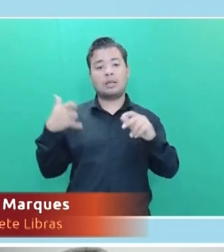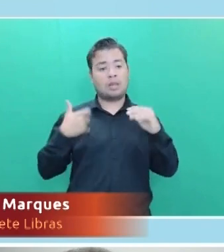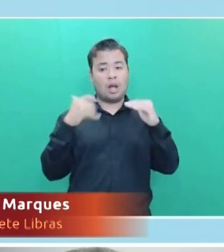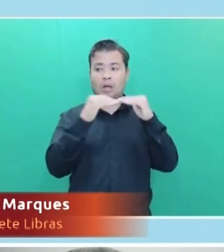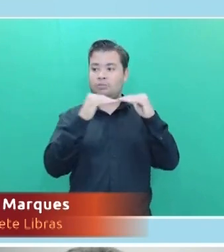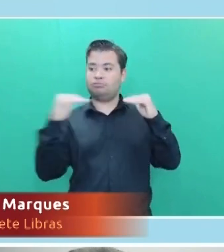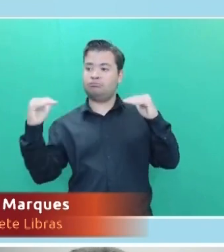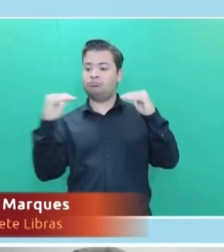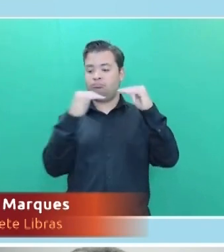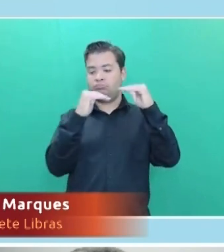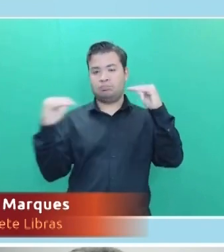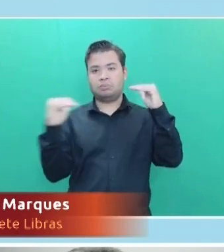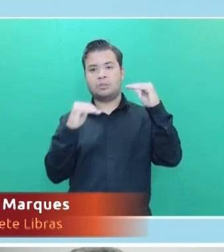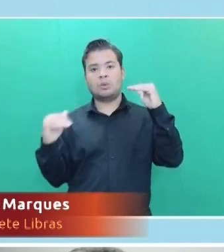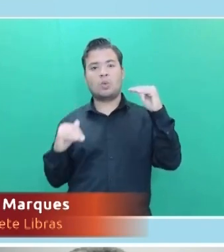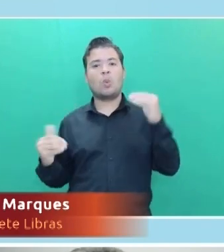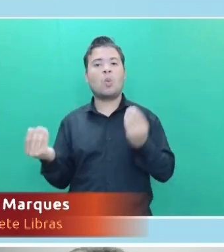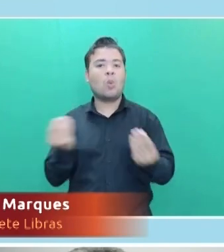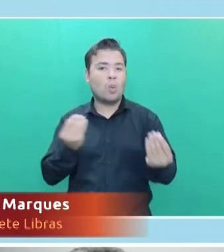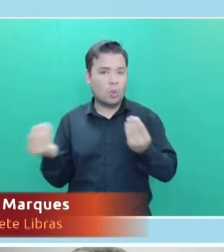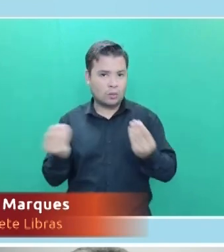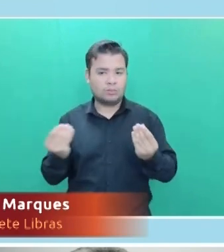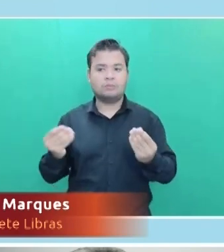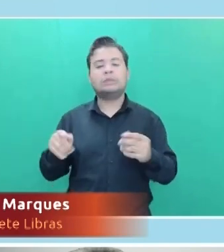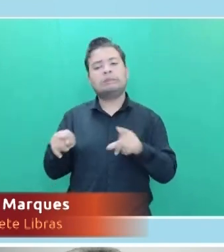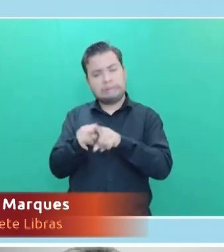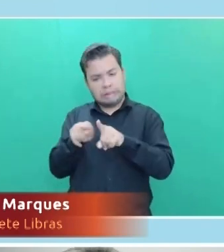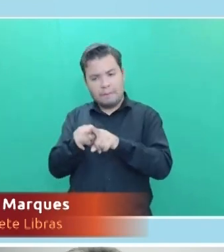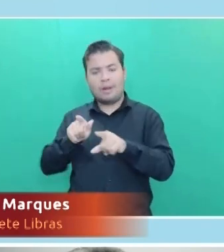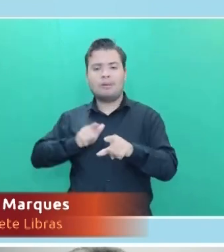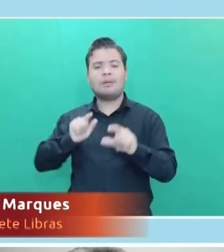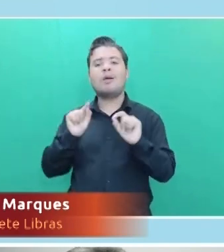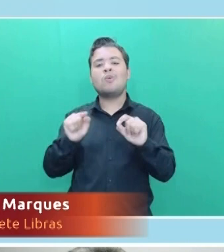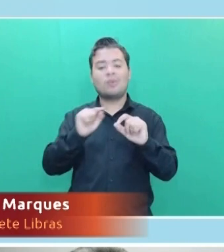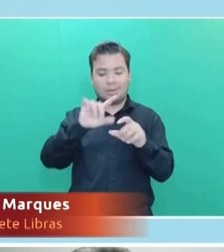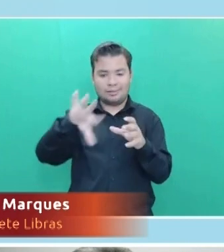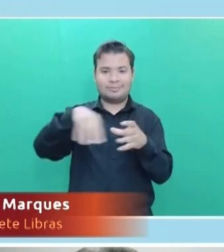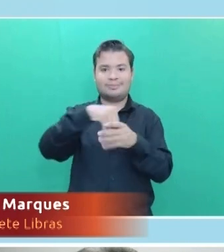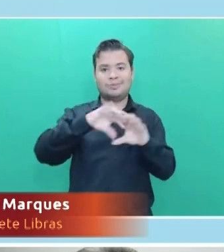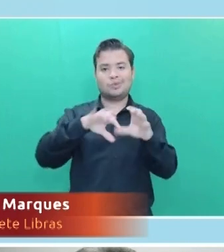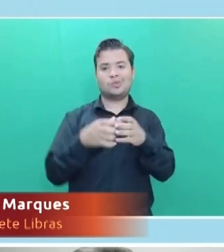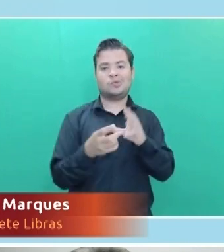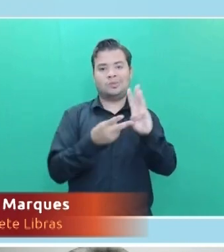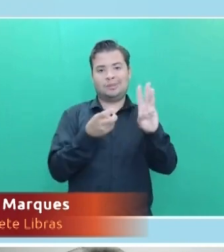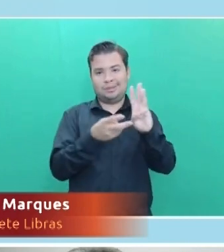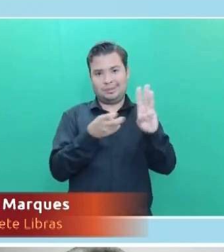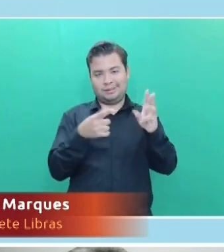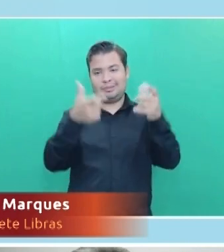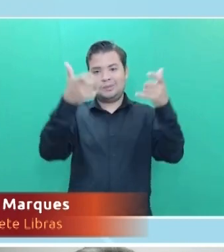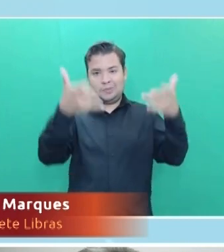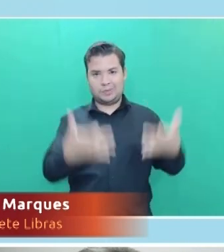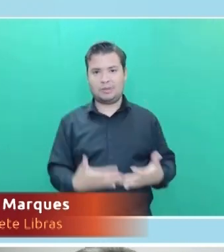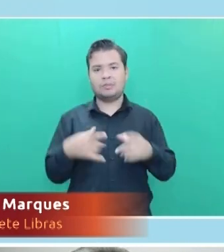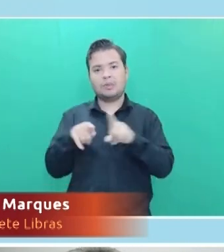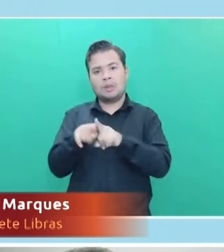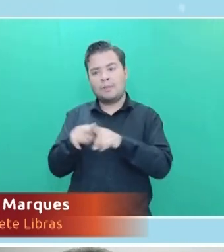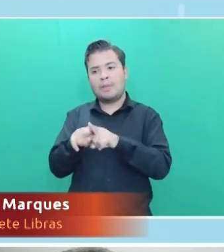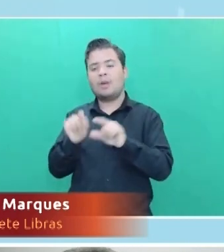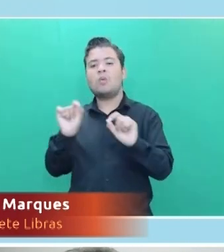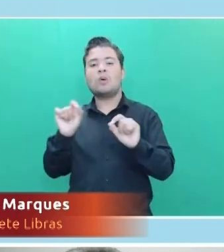então vai também contemplando os indígenas, e todos os dados temáticos, como